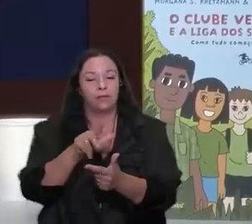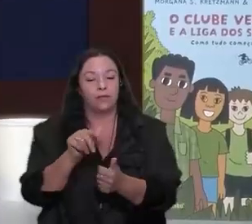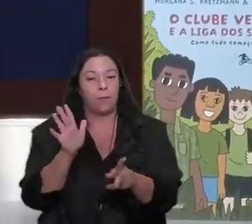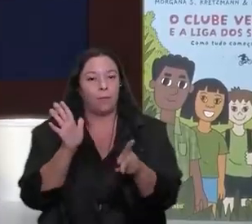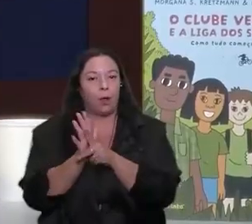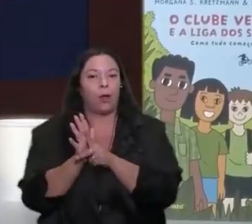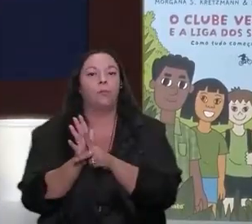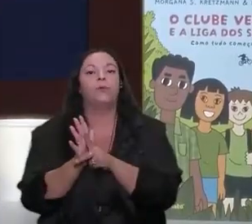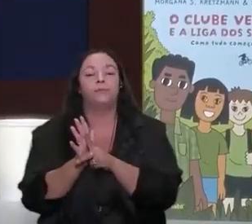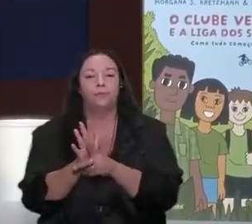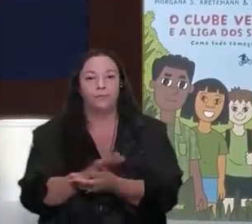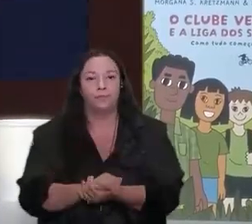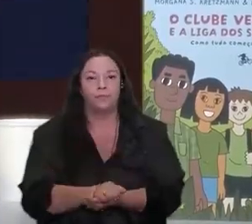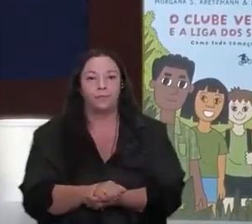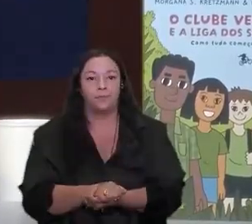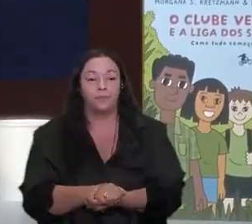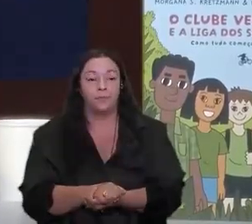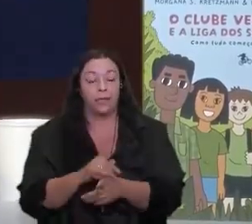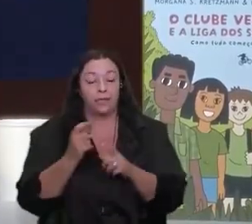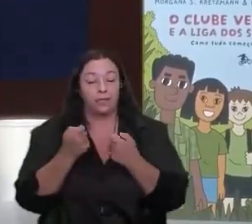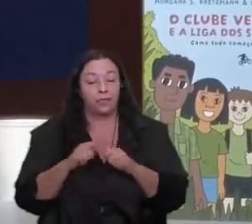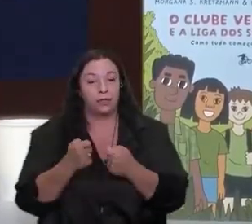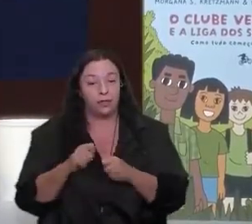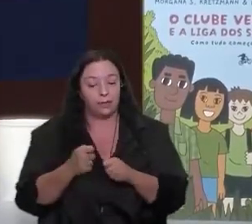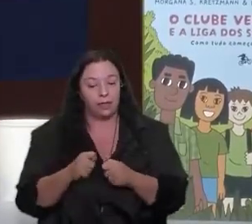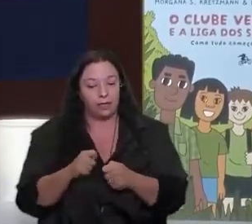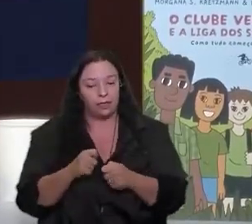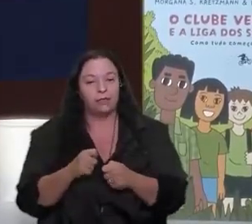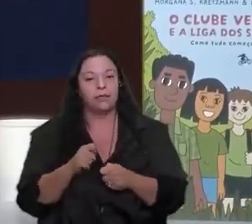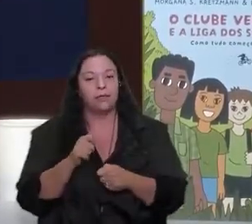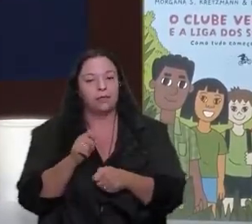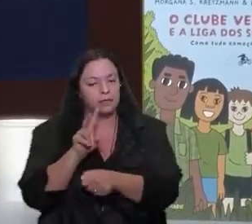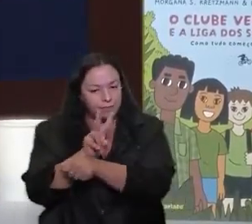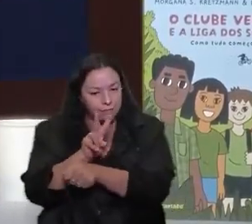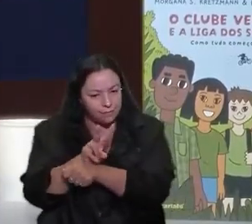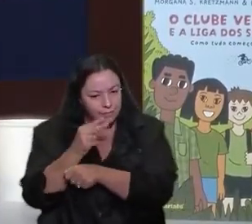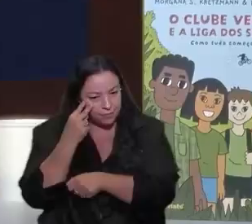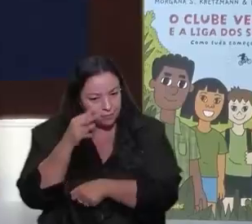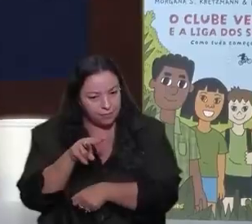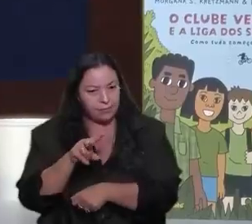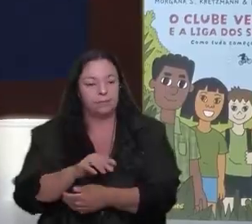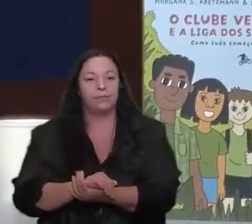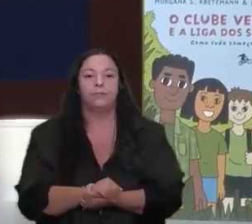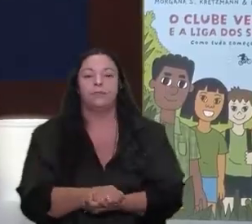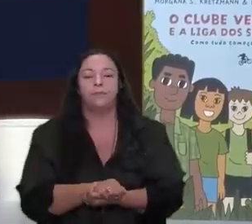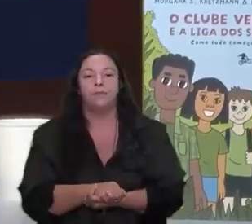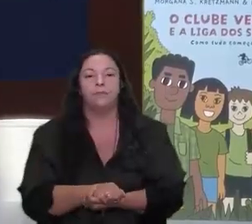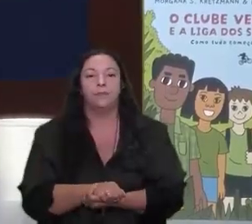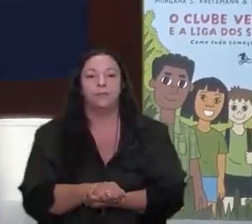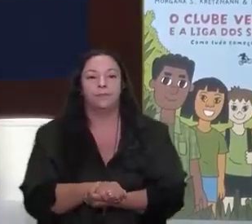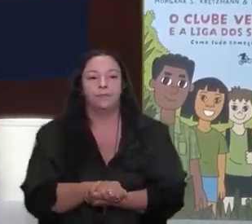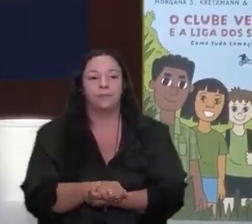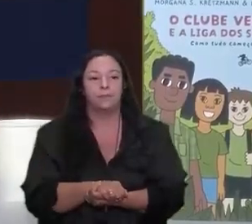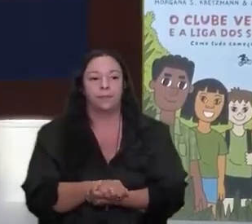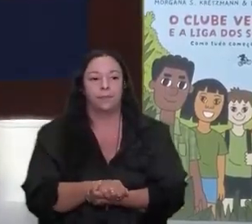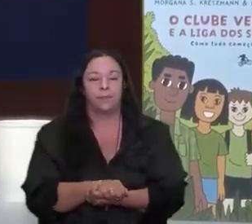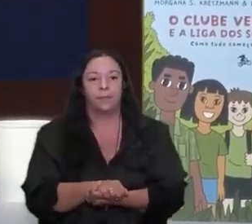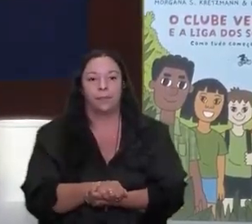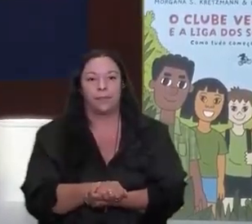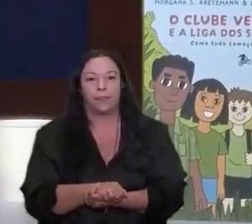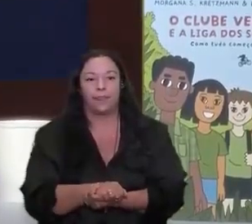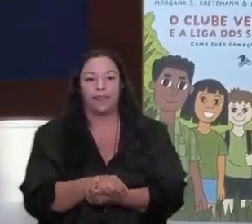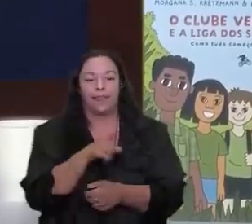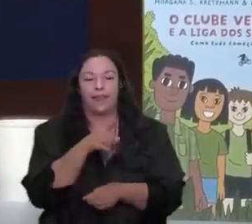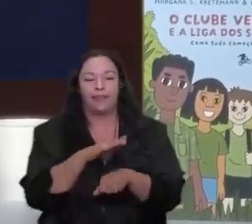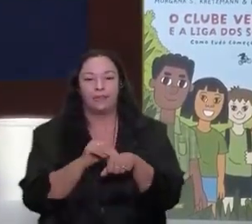próprio, né? E a gente precisa acessar. Mas, acima de tudo, eu queria trazer aqui, já que você me chamou de